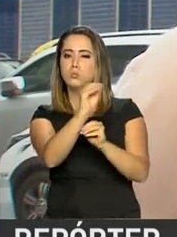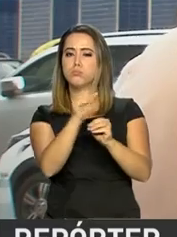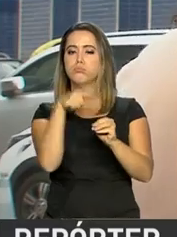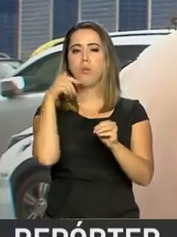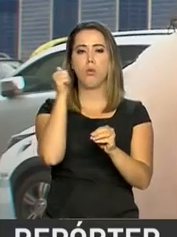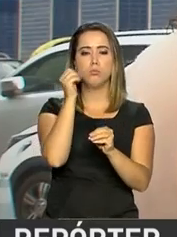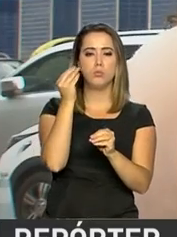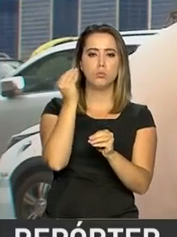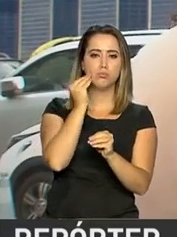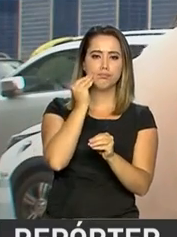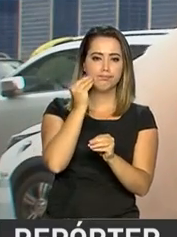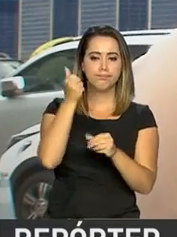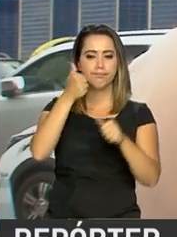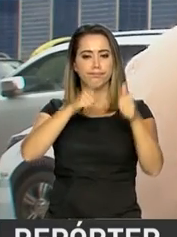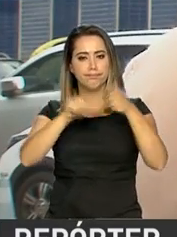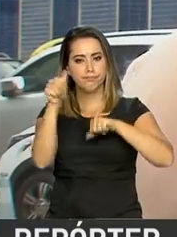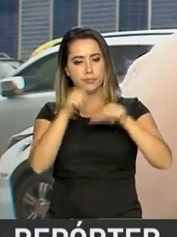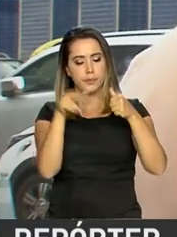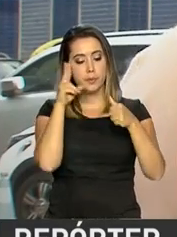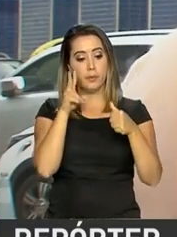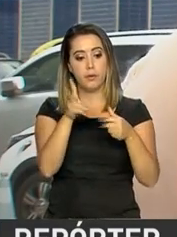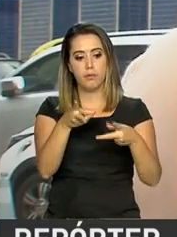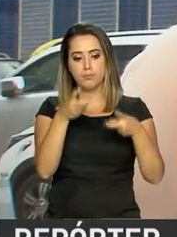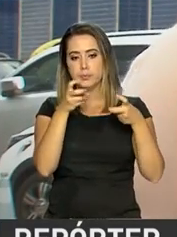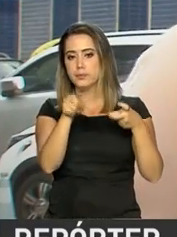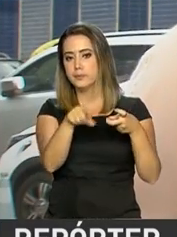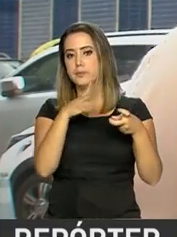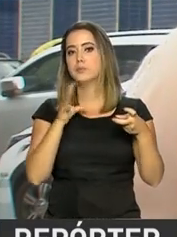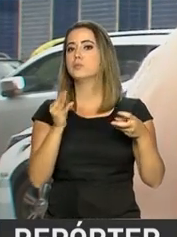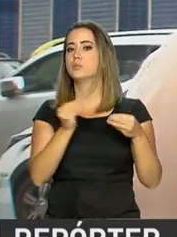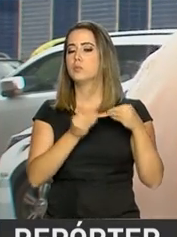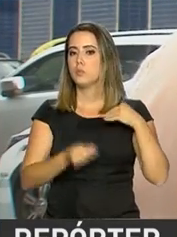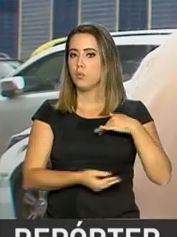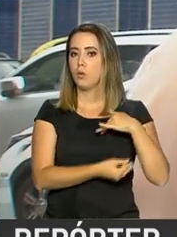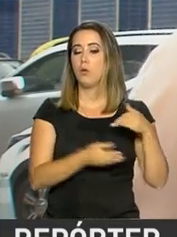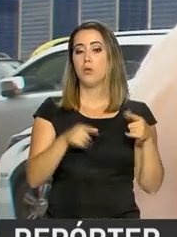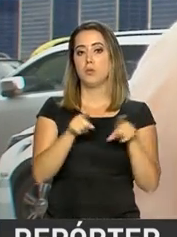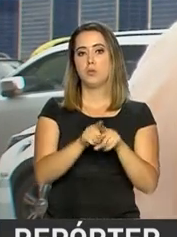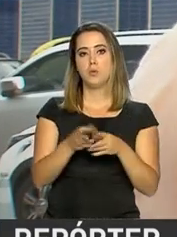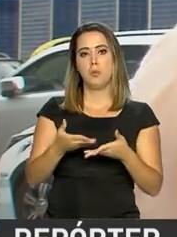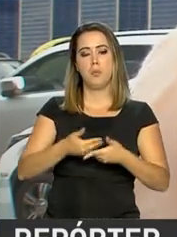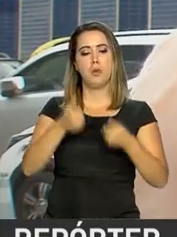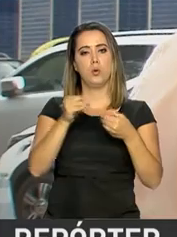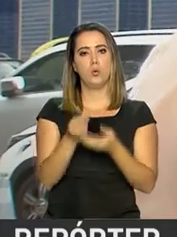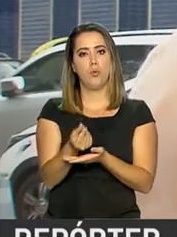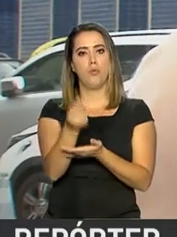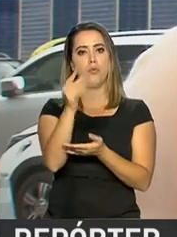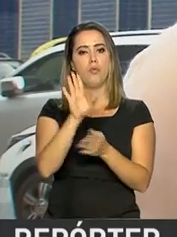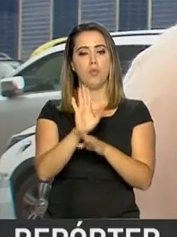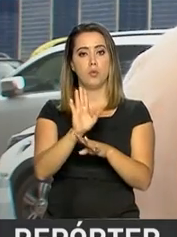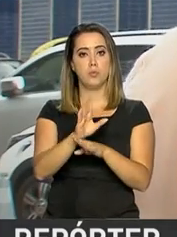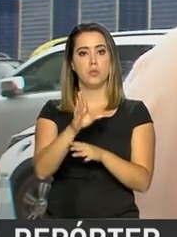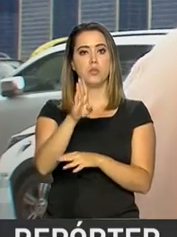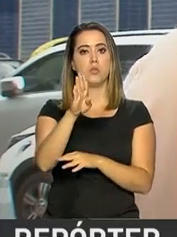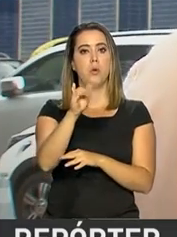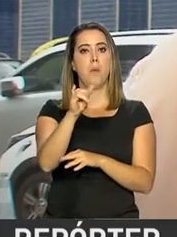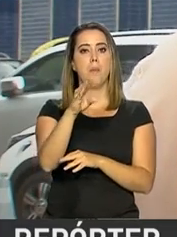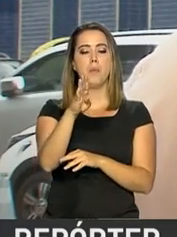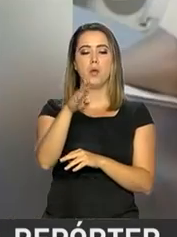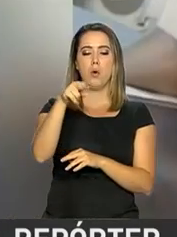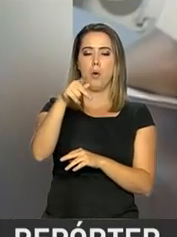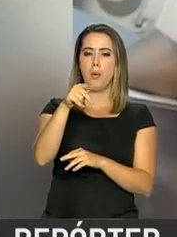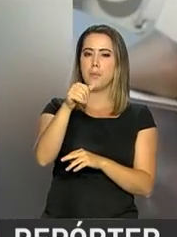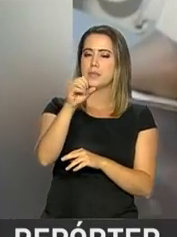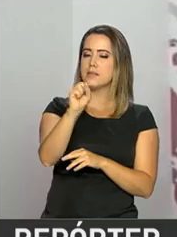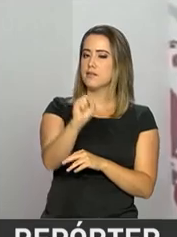nesse diagnóstico, o Ministério da Saúde reajustou os valores repassados para procedimentos como a biópsia e a